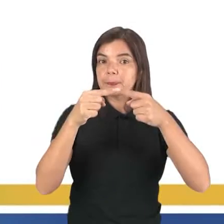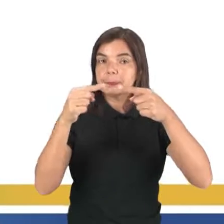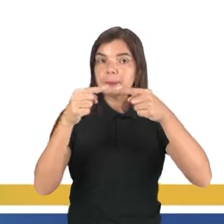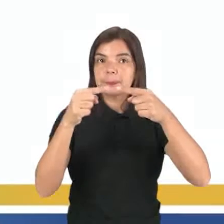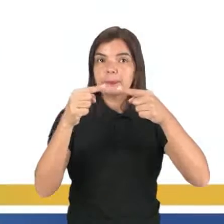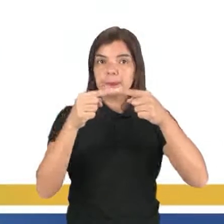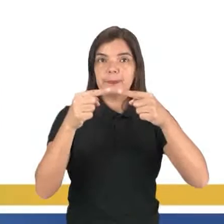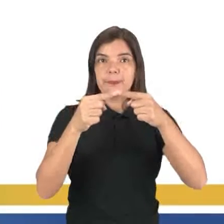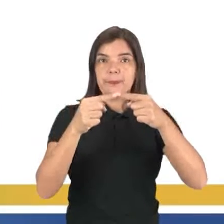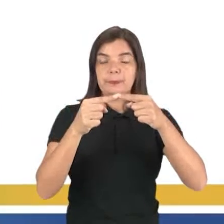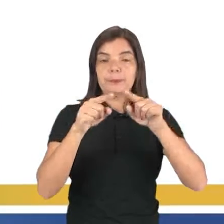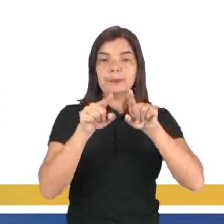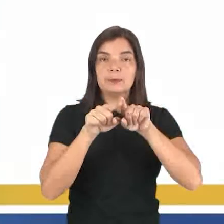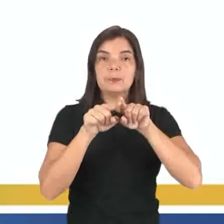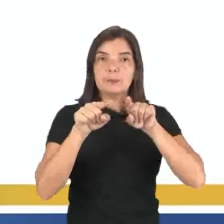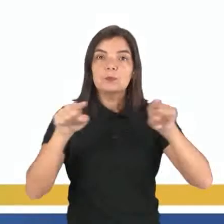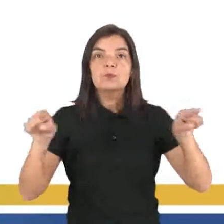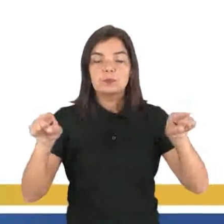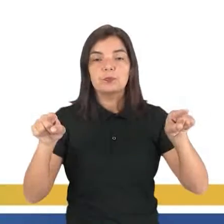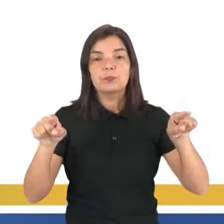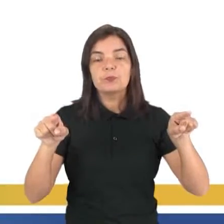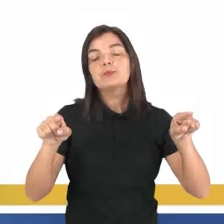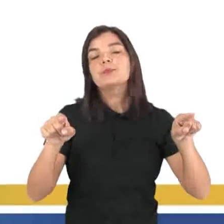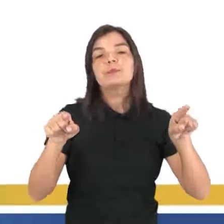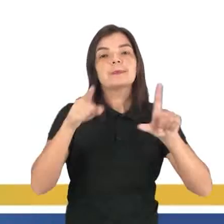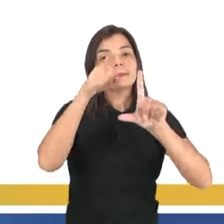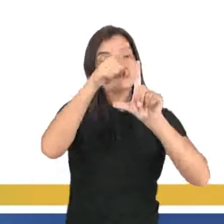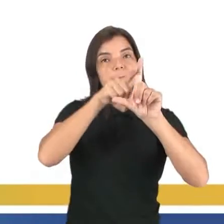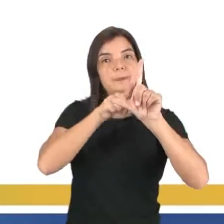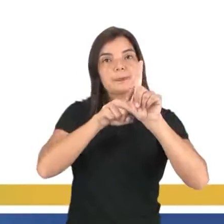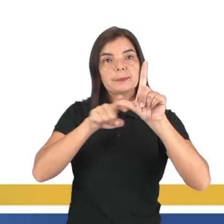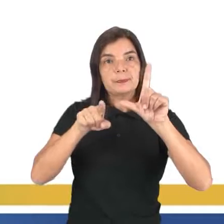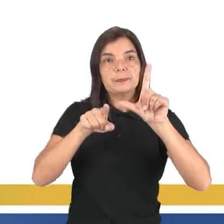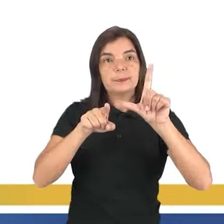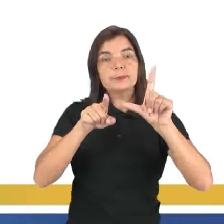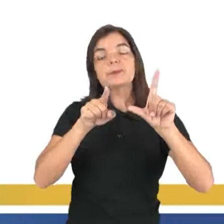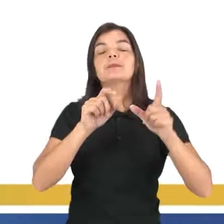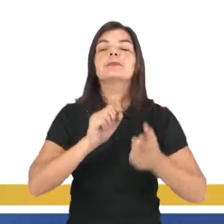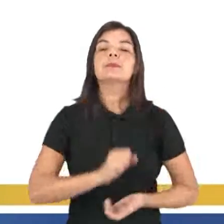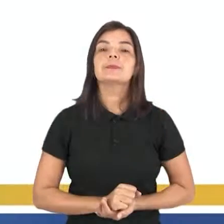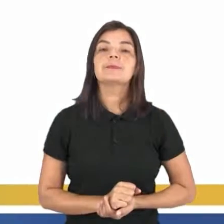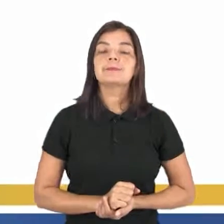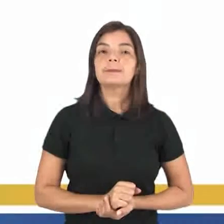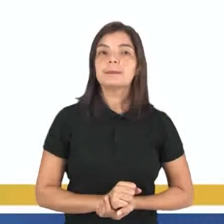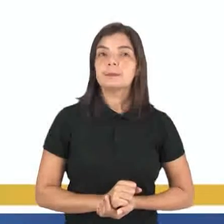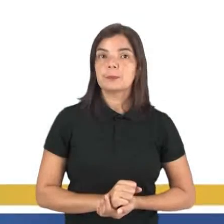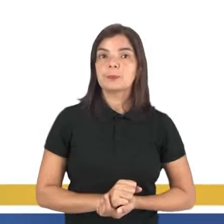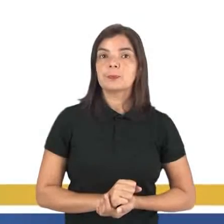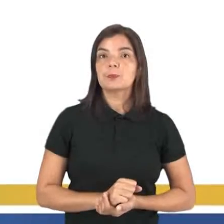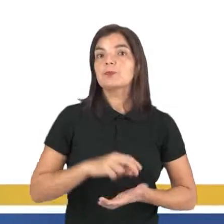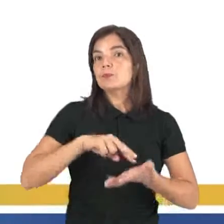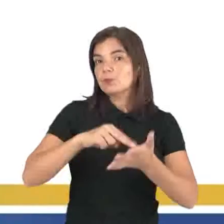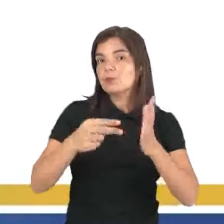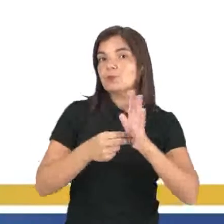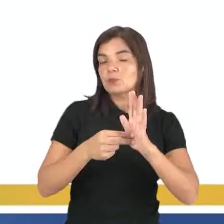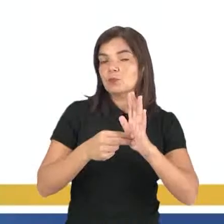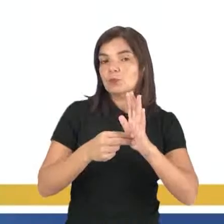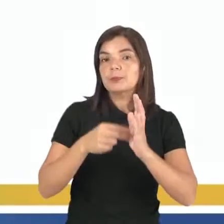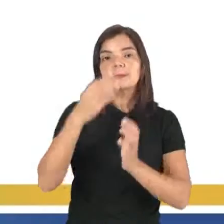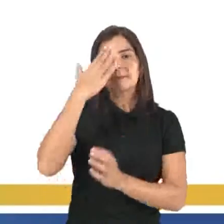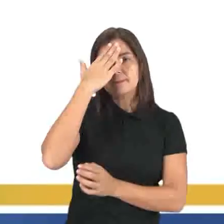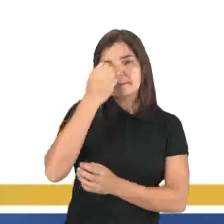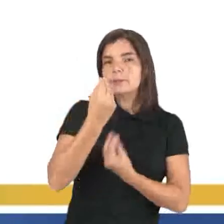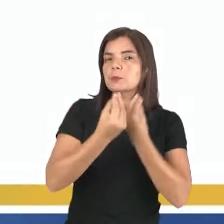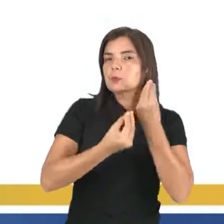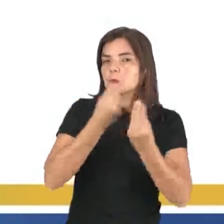Dois pontos distintos, de acordo com o postulado de Euclides, determinam, né, um plano. Ou seja, para eu saber